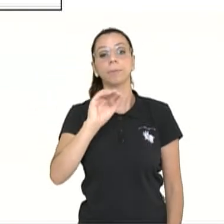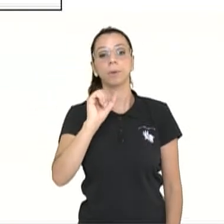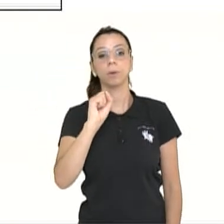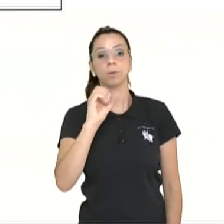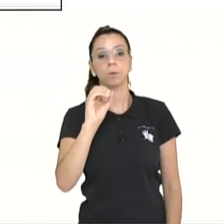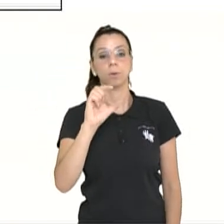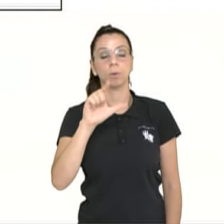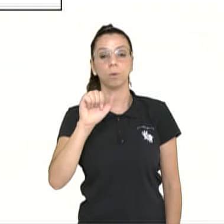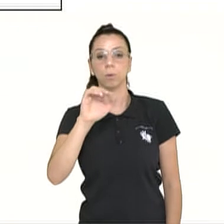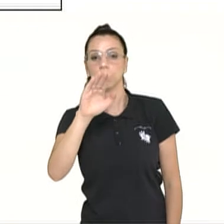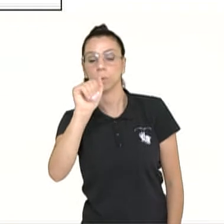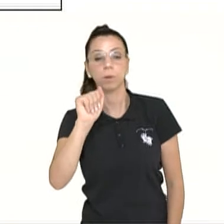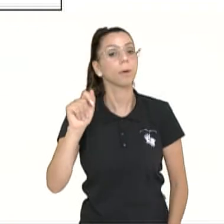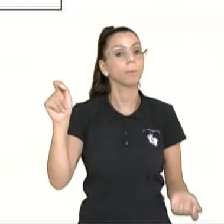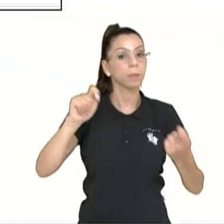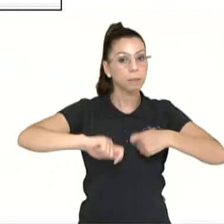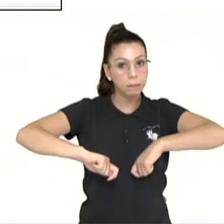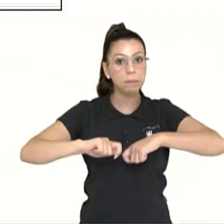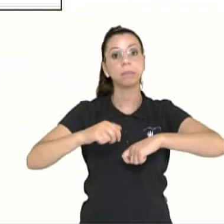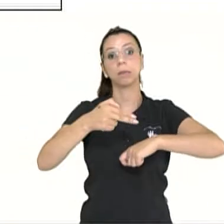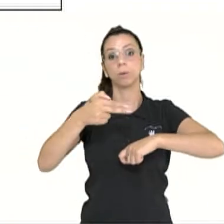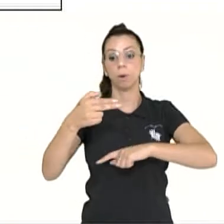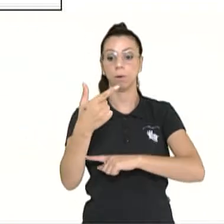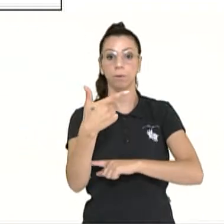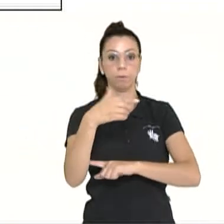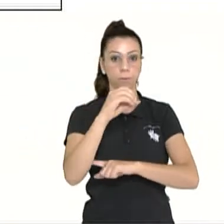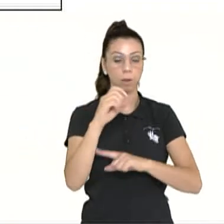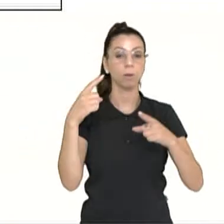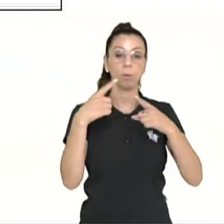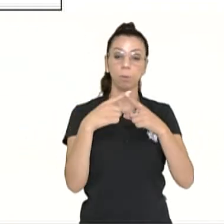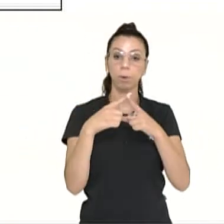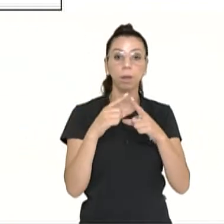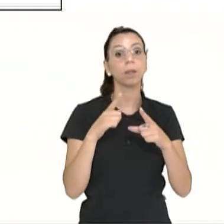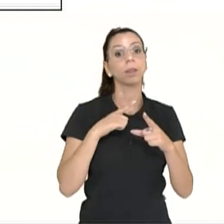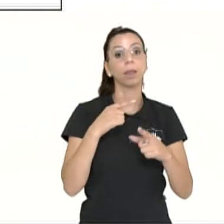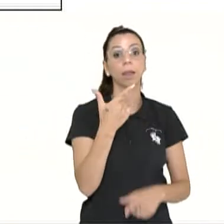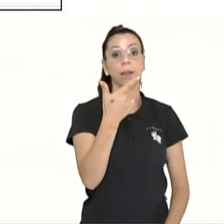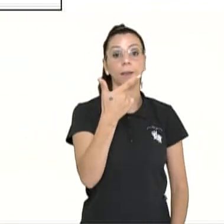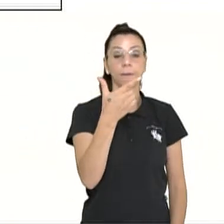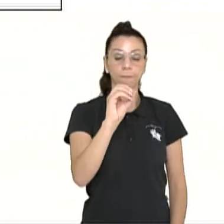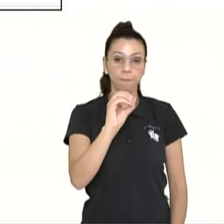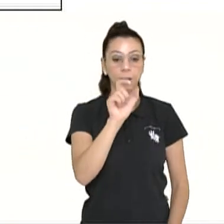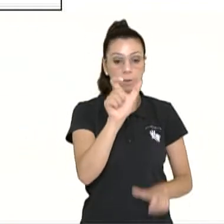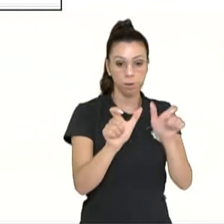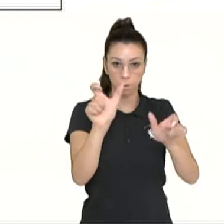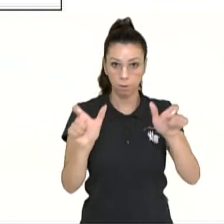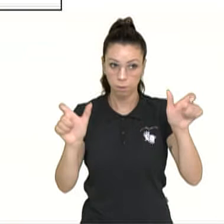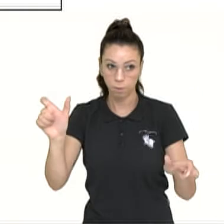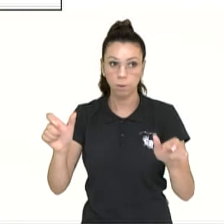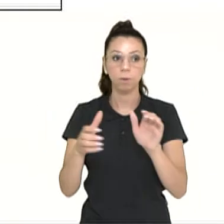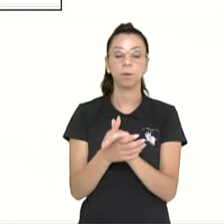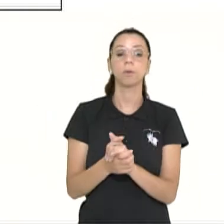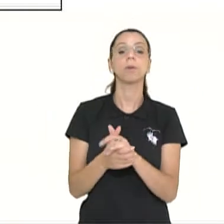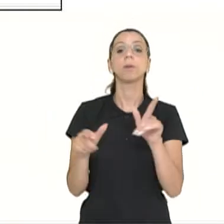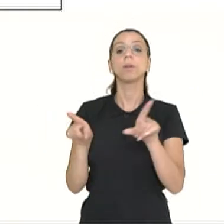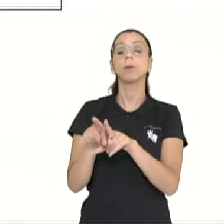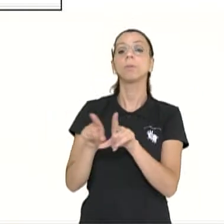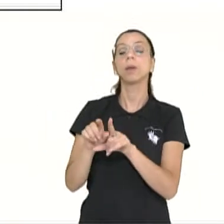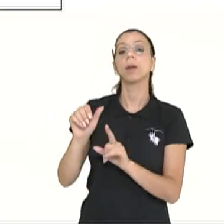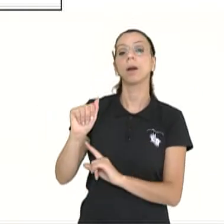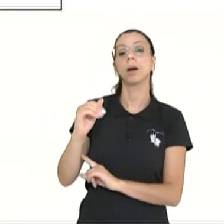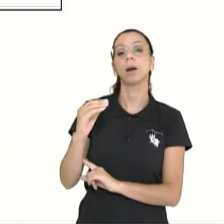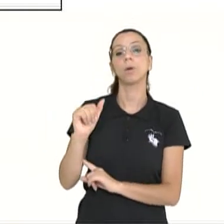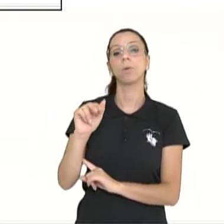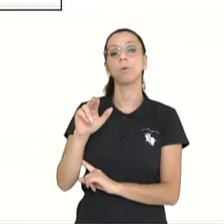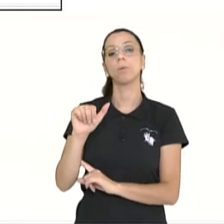acumulada tem que ser no final igual a 20, porque nós temos 20 amostras, e a frequência acumulada que é relativa tem que dar 1, que